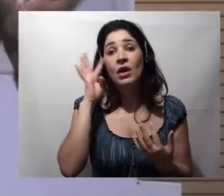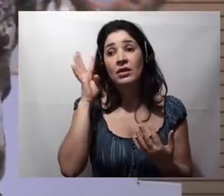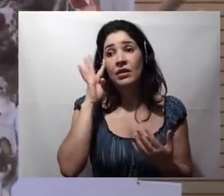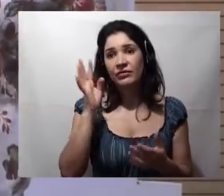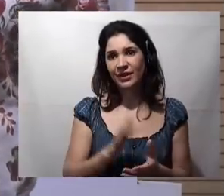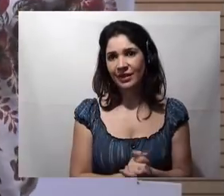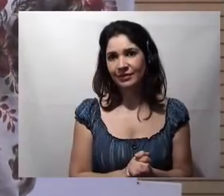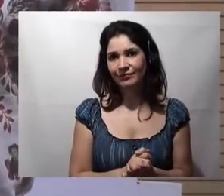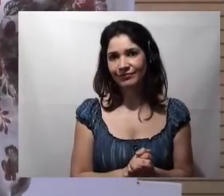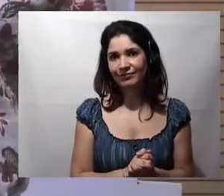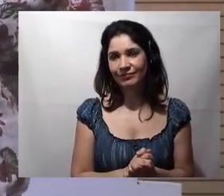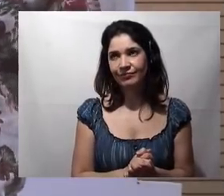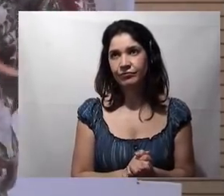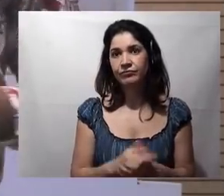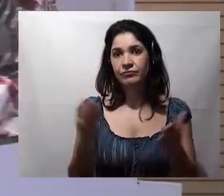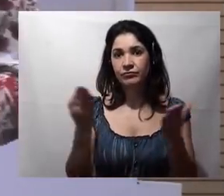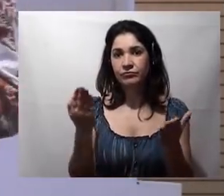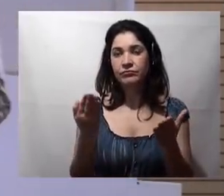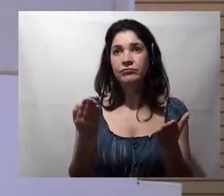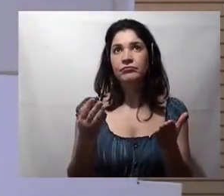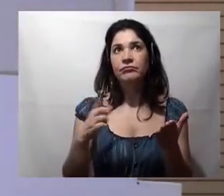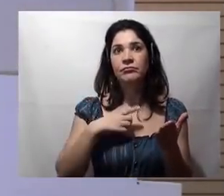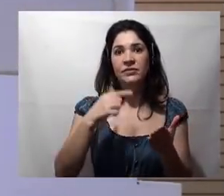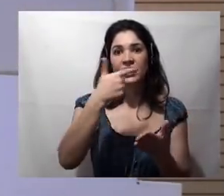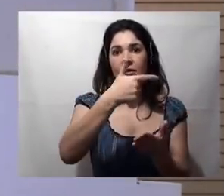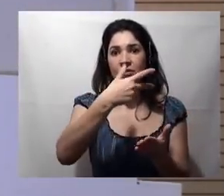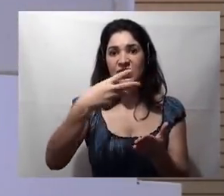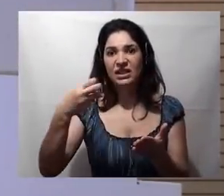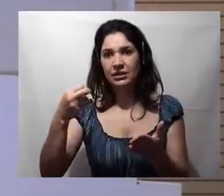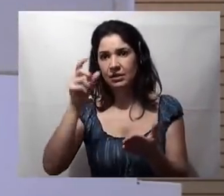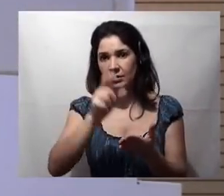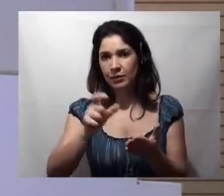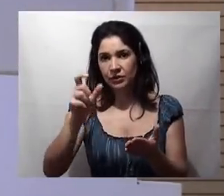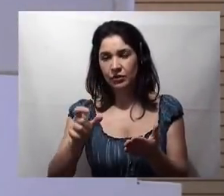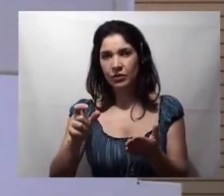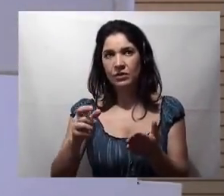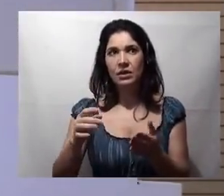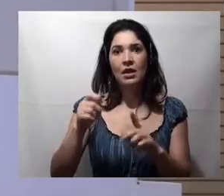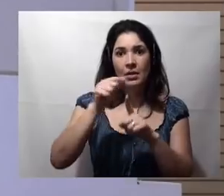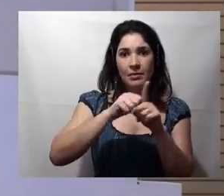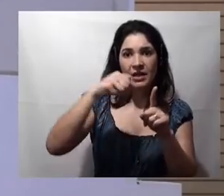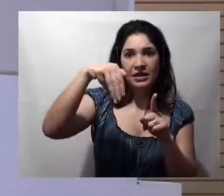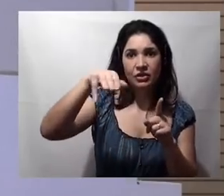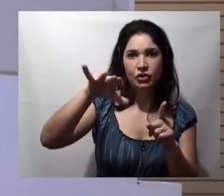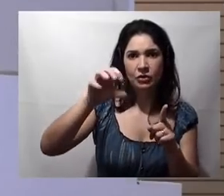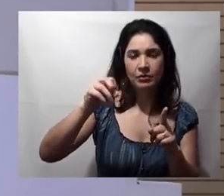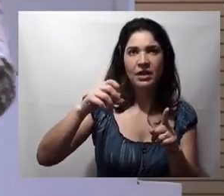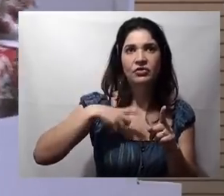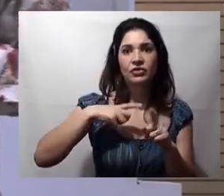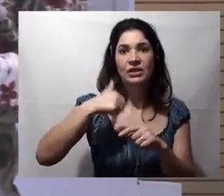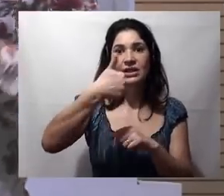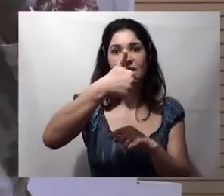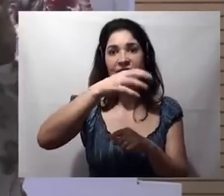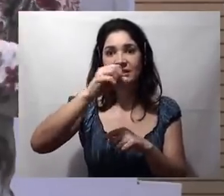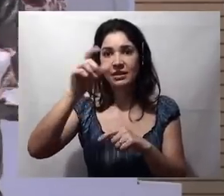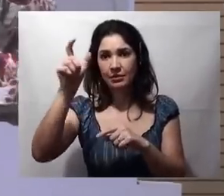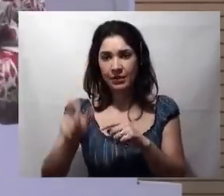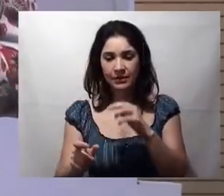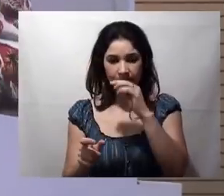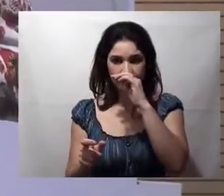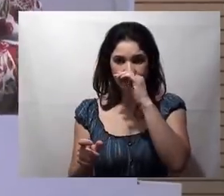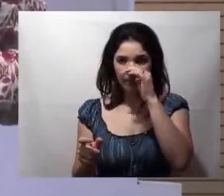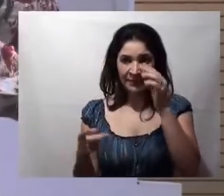quarta-feira hoje nós estamos recebendo 230 mais em maio nós estamos recebendo sem e aí